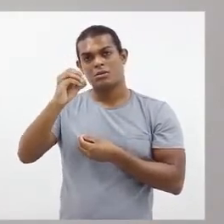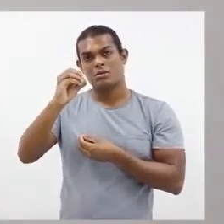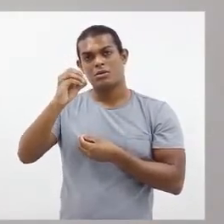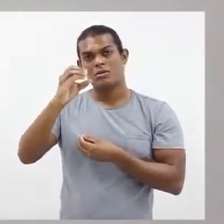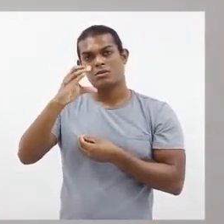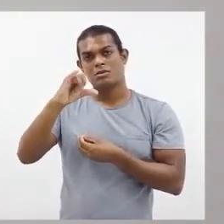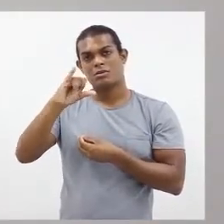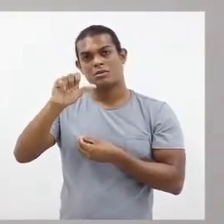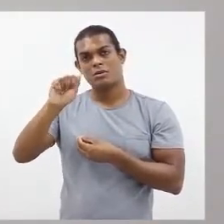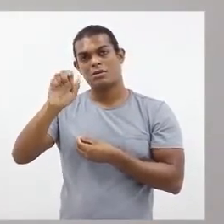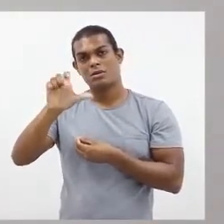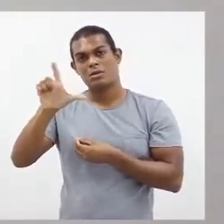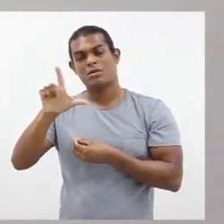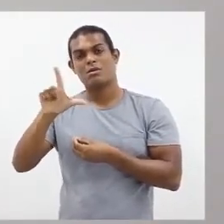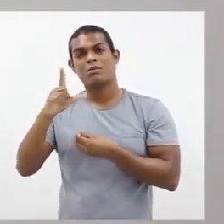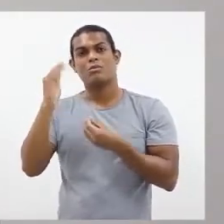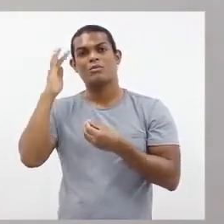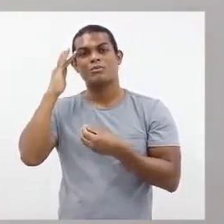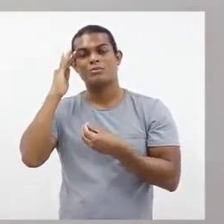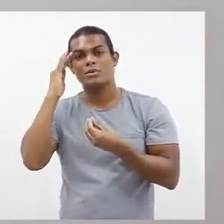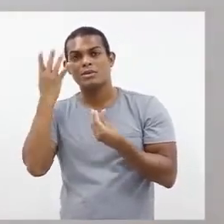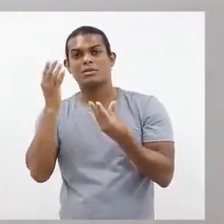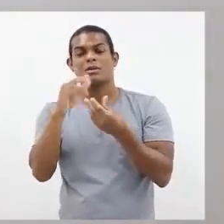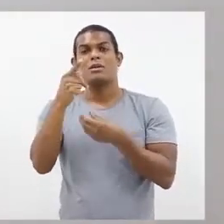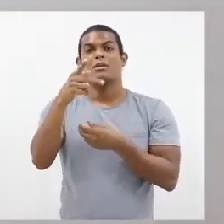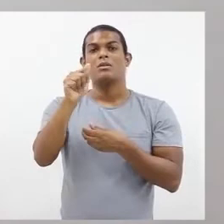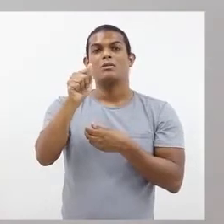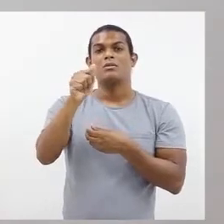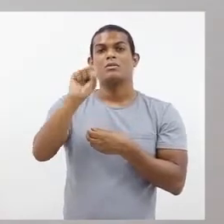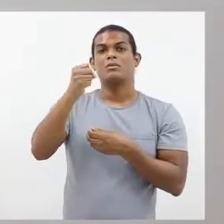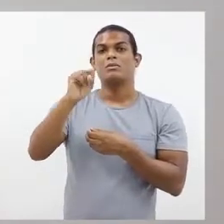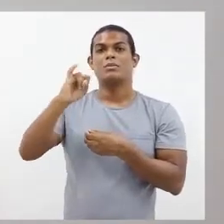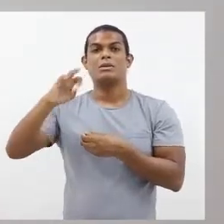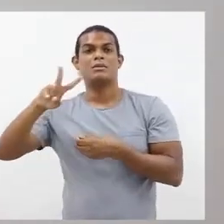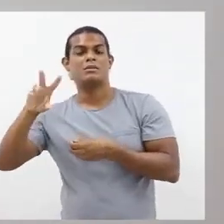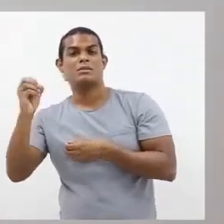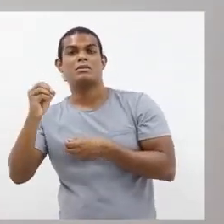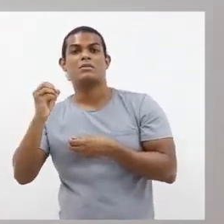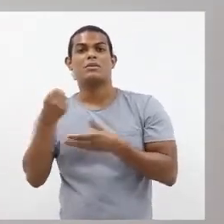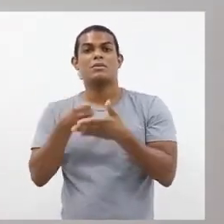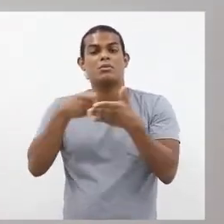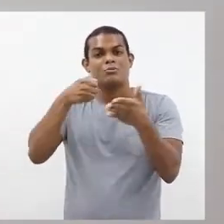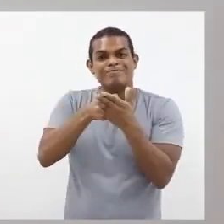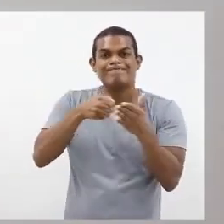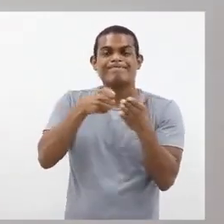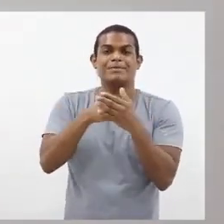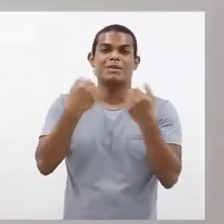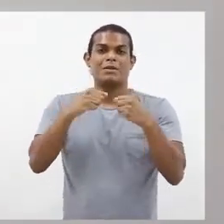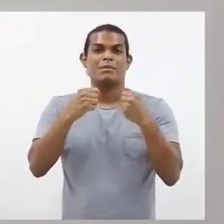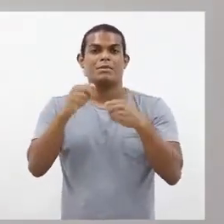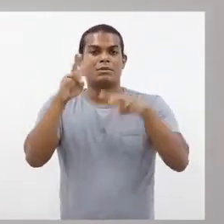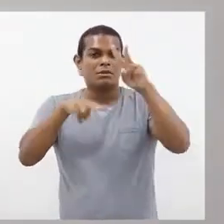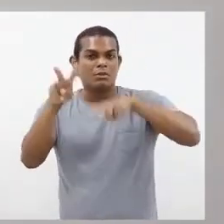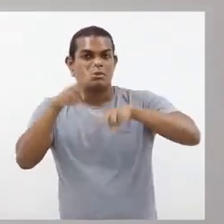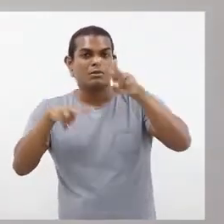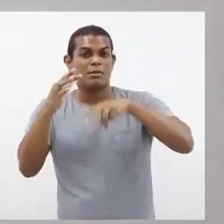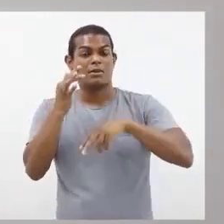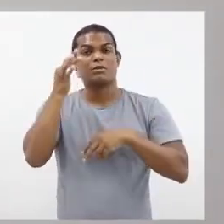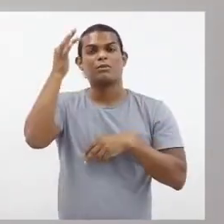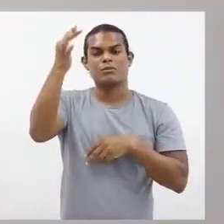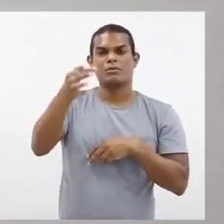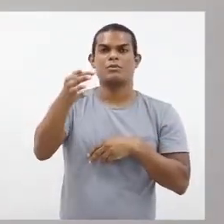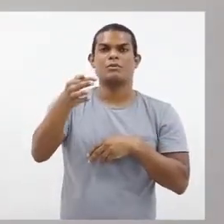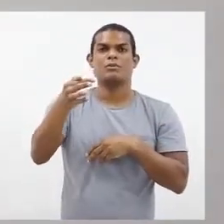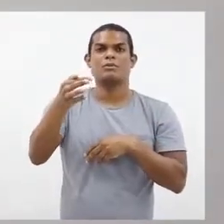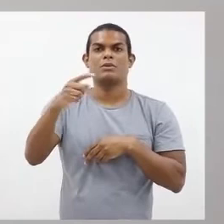num passivo, além da questão da obrigação, tá? A gente precisa observar que no